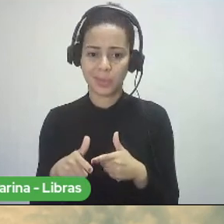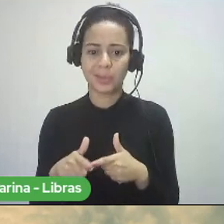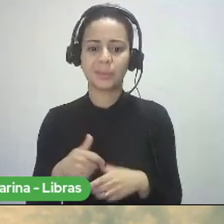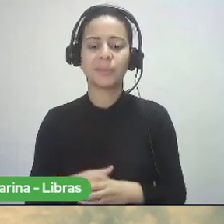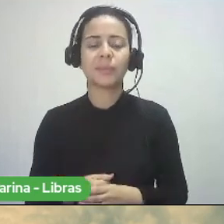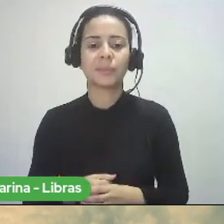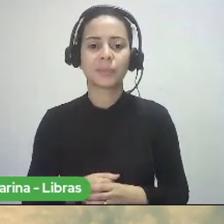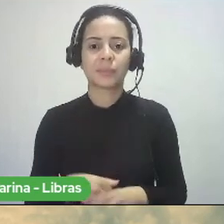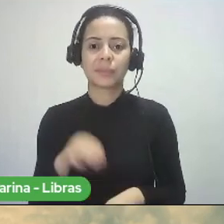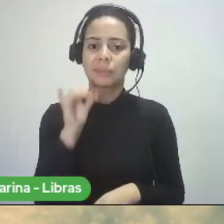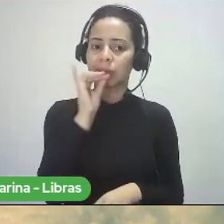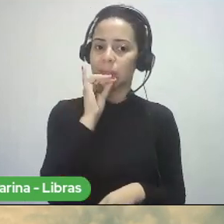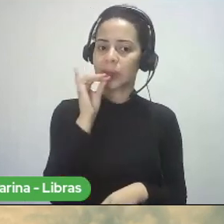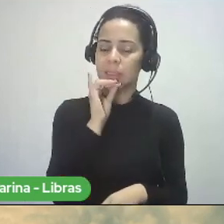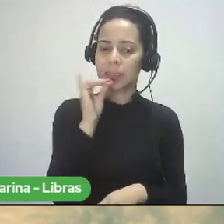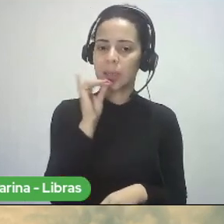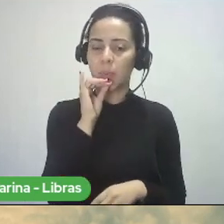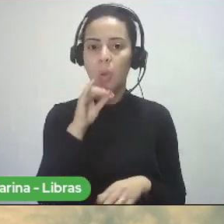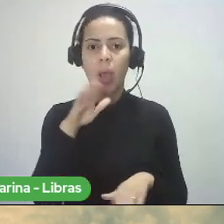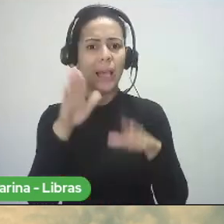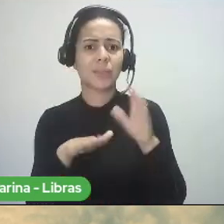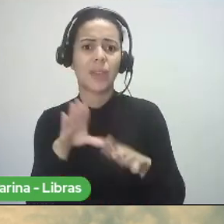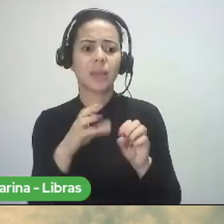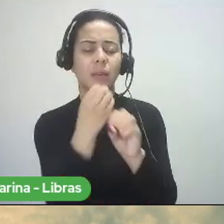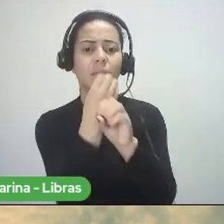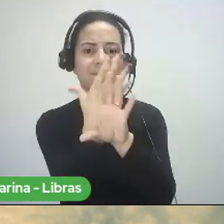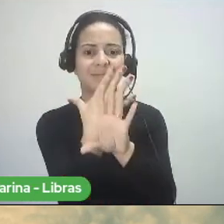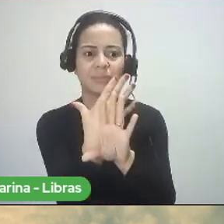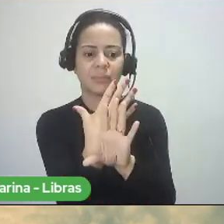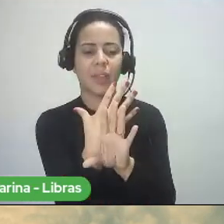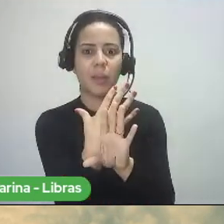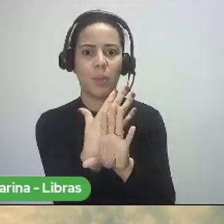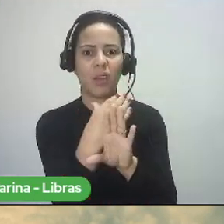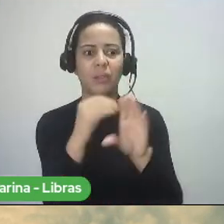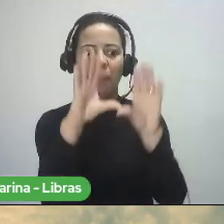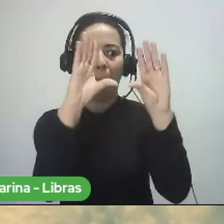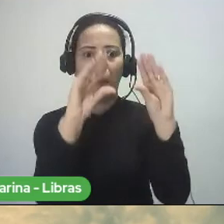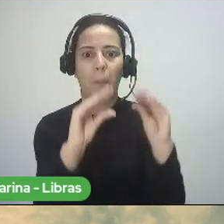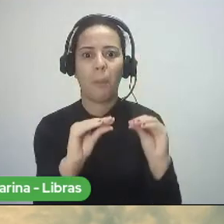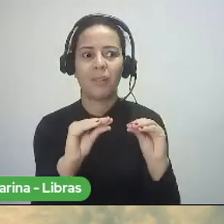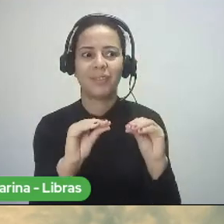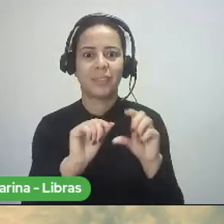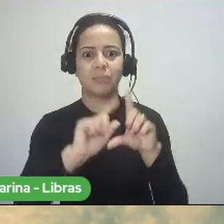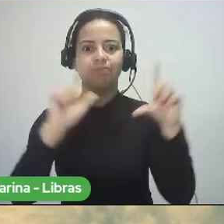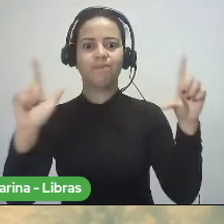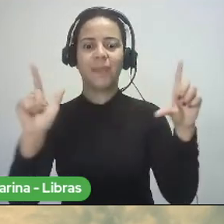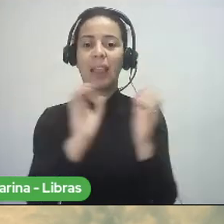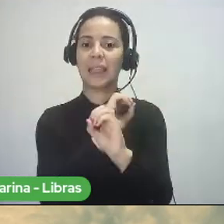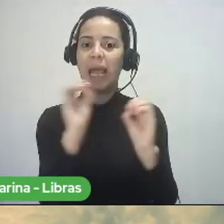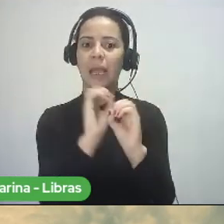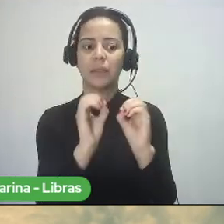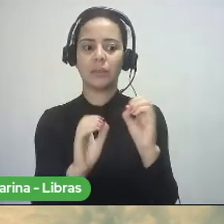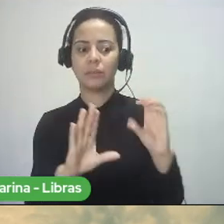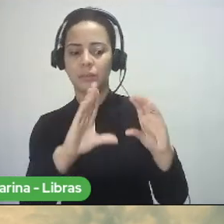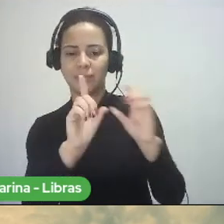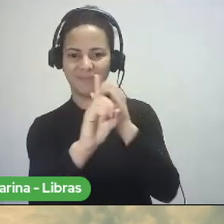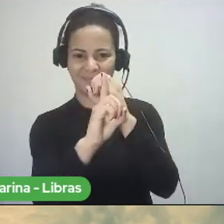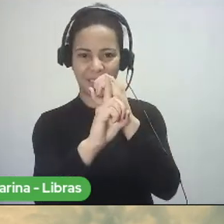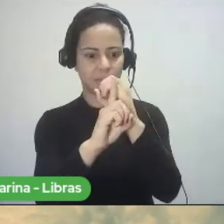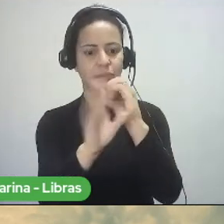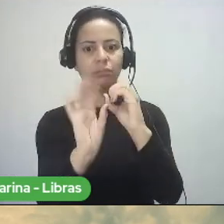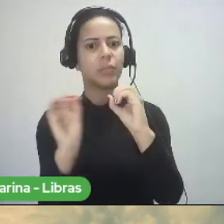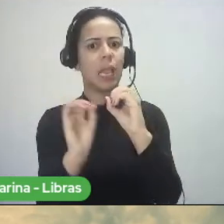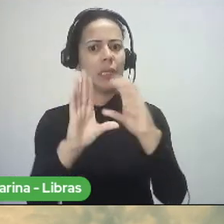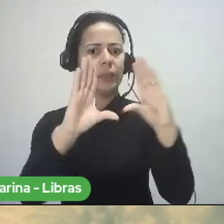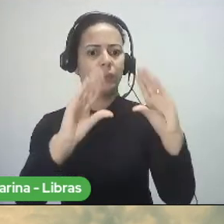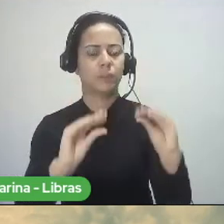estar confortáveis para abrir as câmeras, né? Então a gente pode ter um grande problema aí